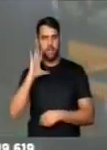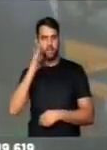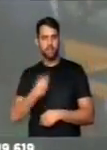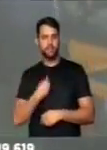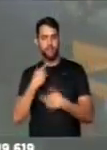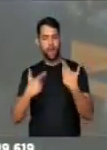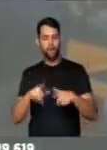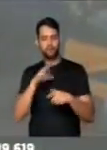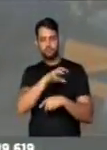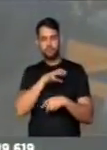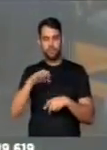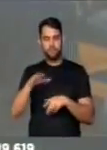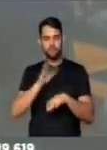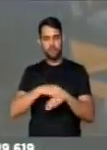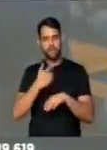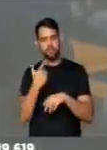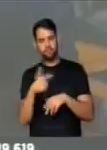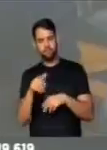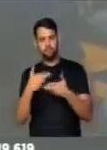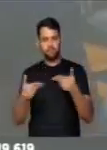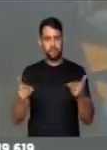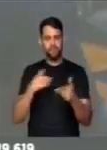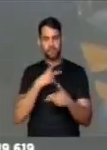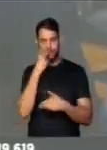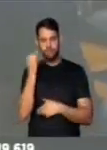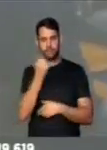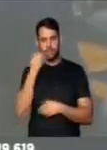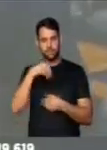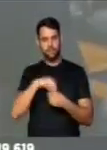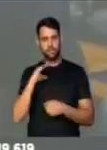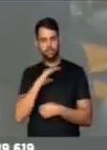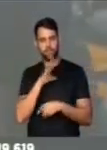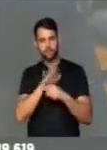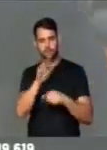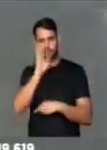decide onde deve gastar mais ou menos. Acho importante, estarei nessa comissão para ajudar o Brasil. Obrigado, senhor presidente.